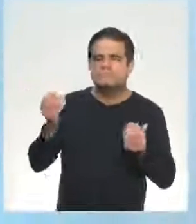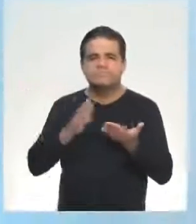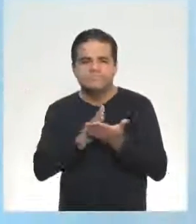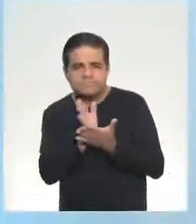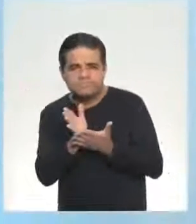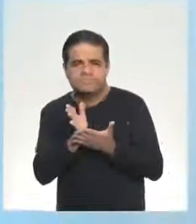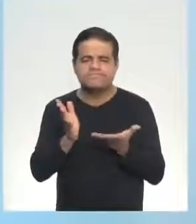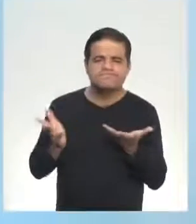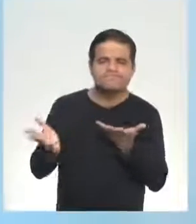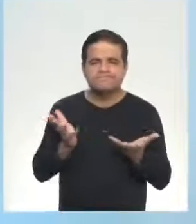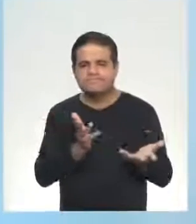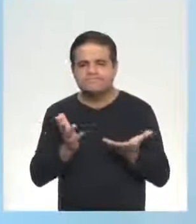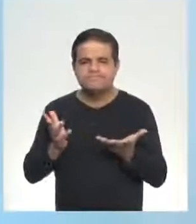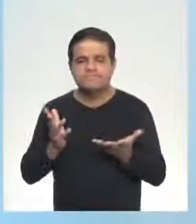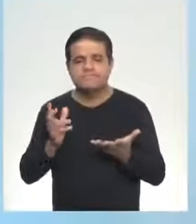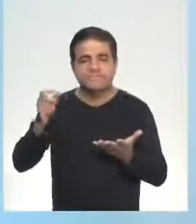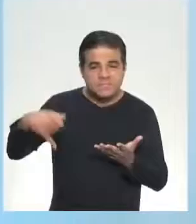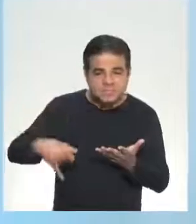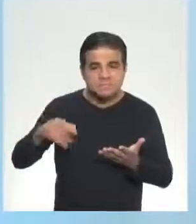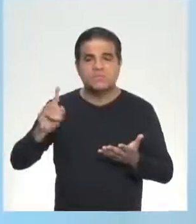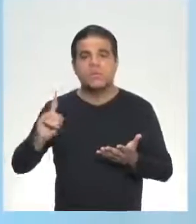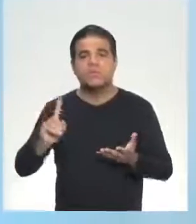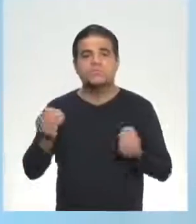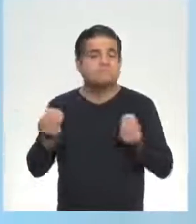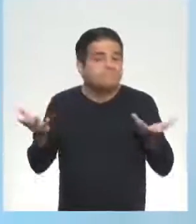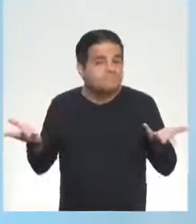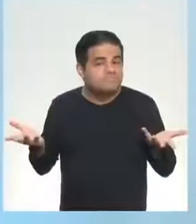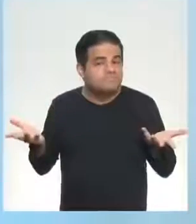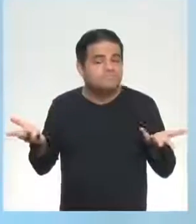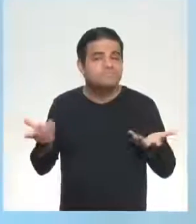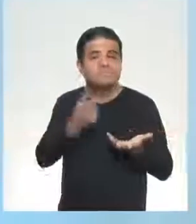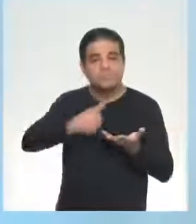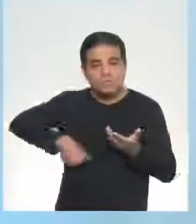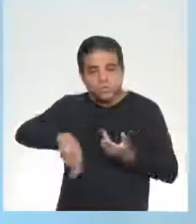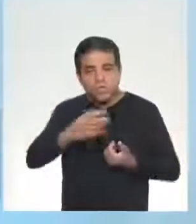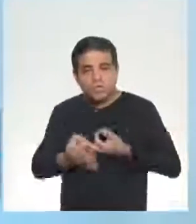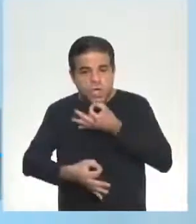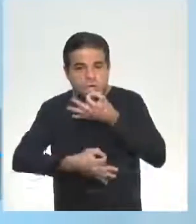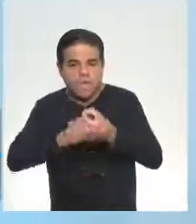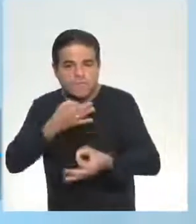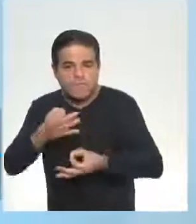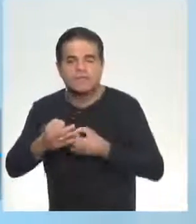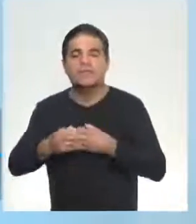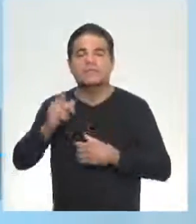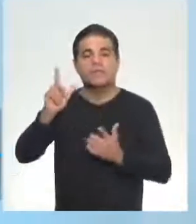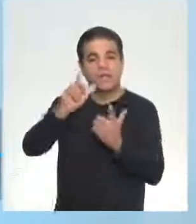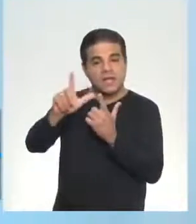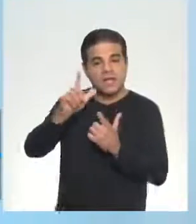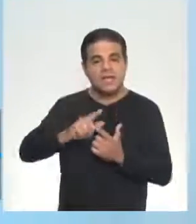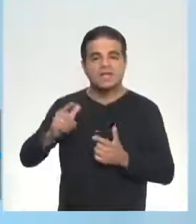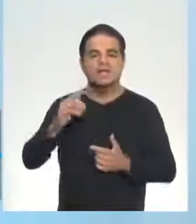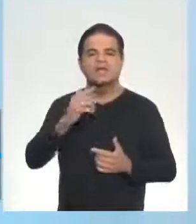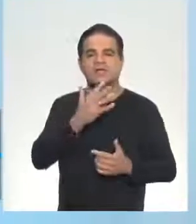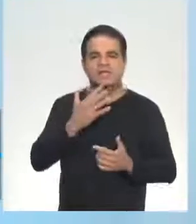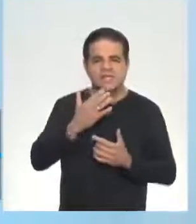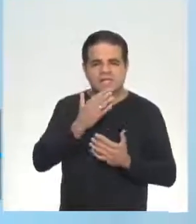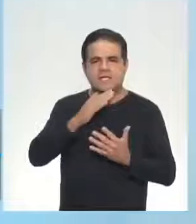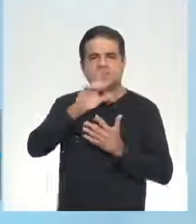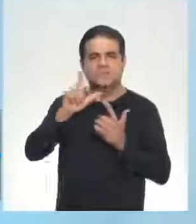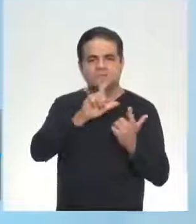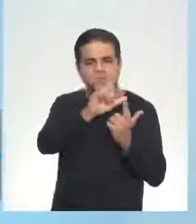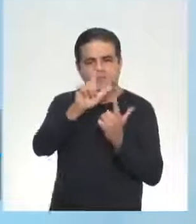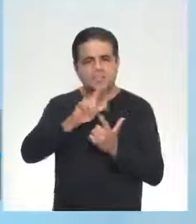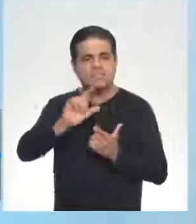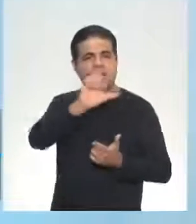na ortografia ou não? Né? Nós comentamos, então, sobre as letras garrafais, né? Tudo em